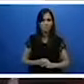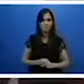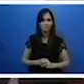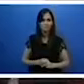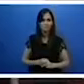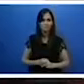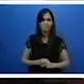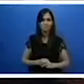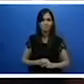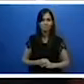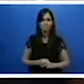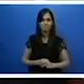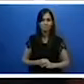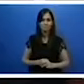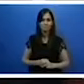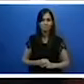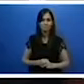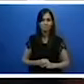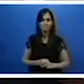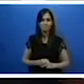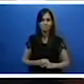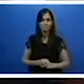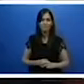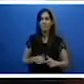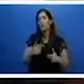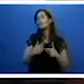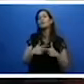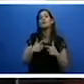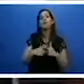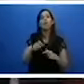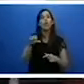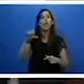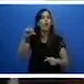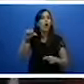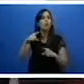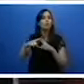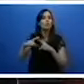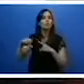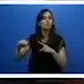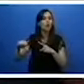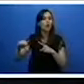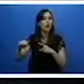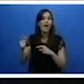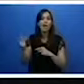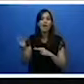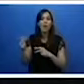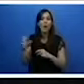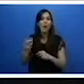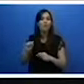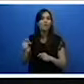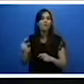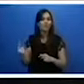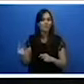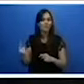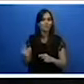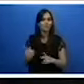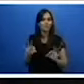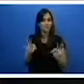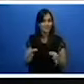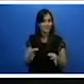81 dividido por 9, 9, né? Porque 9 vezes 9 é igual a 81, certo?